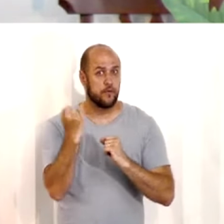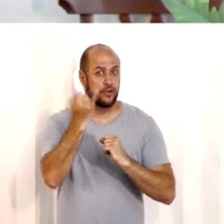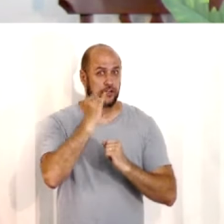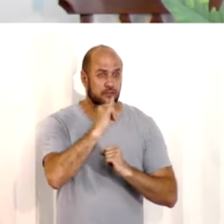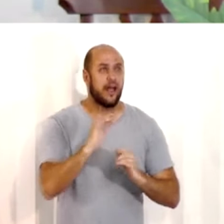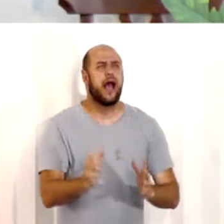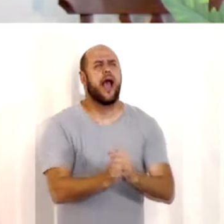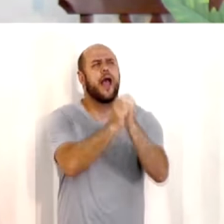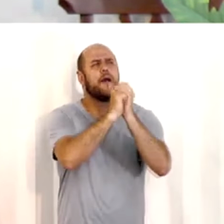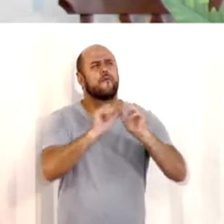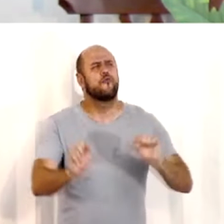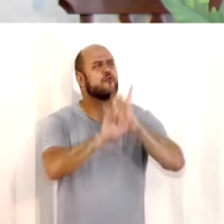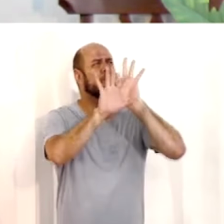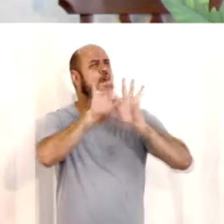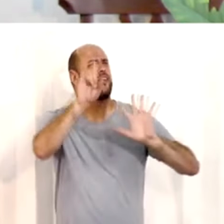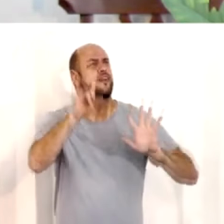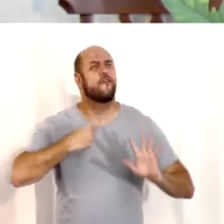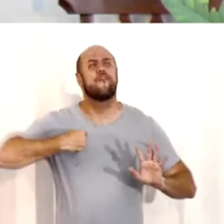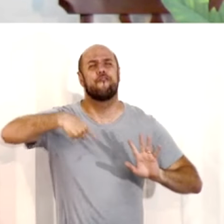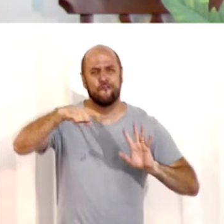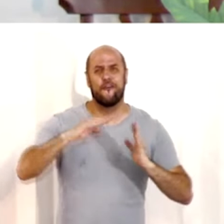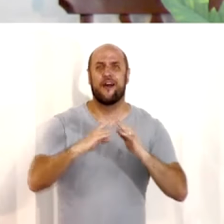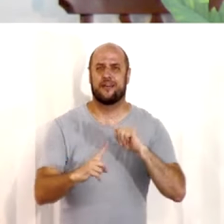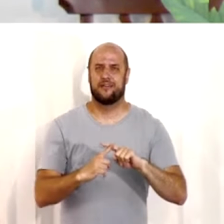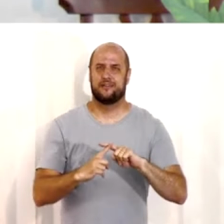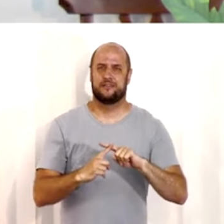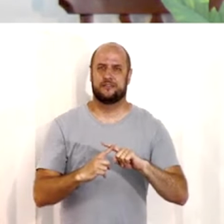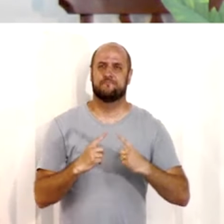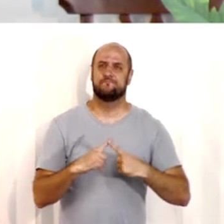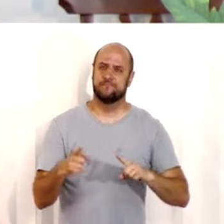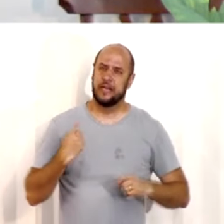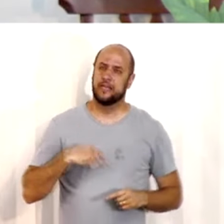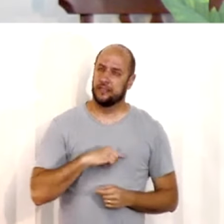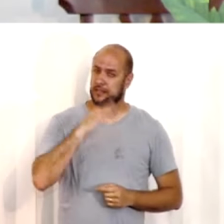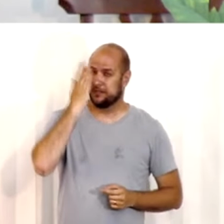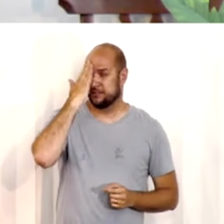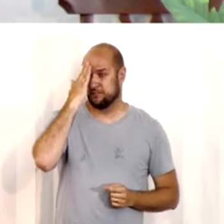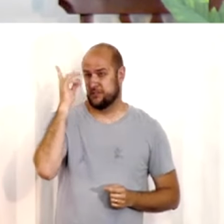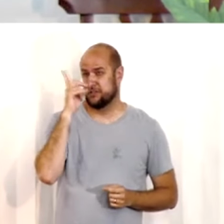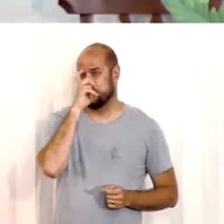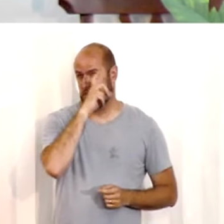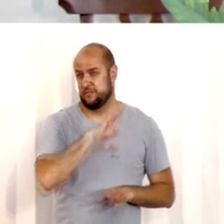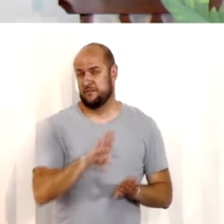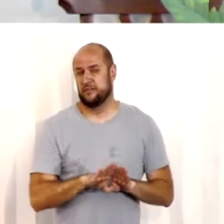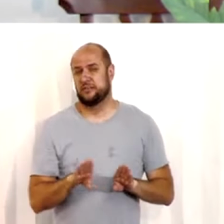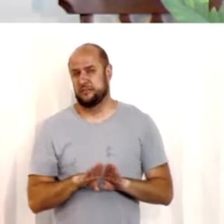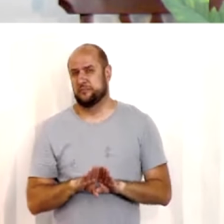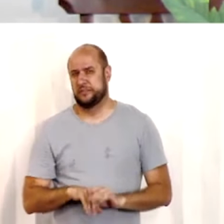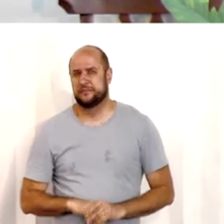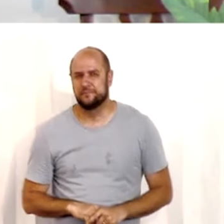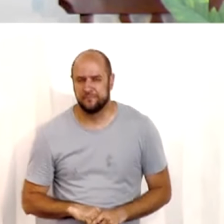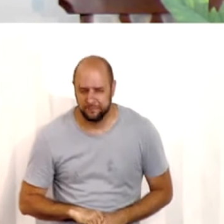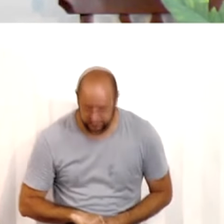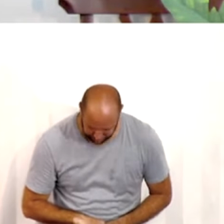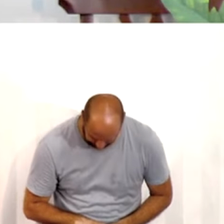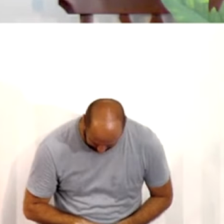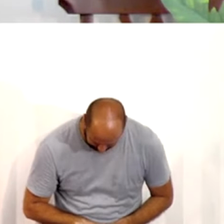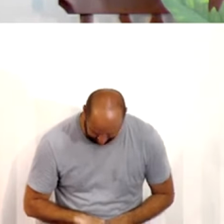igreja. Mas nós sabemos que sempre tem alguém que diz: ah, hoje eu não vou. Ah, é tão cansado.